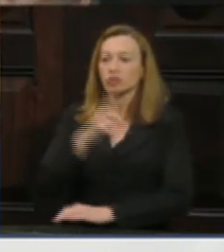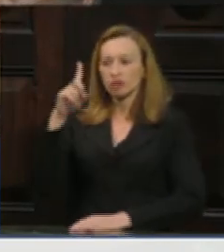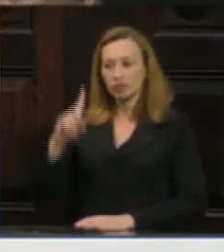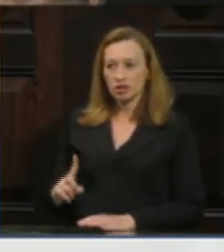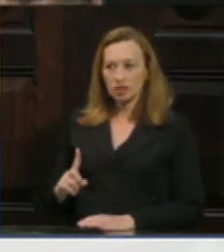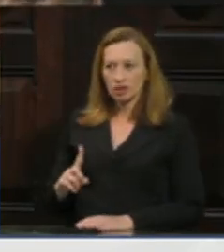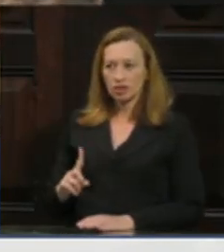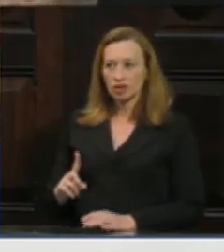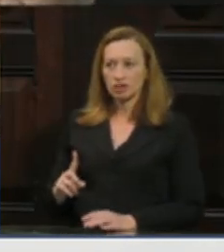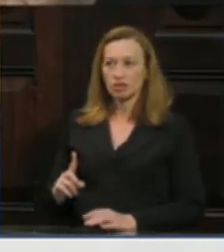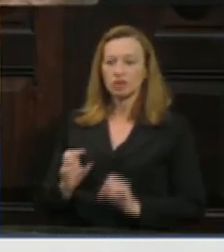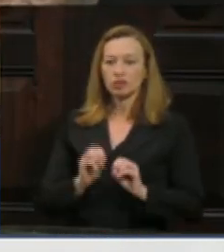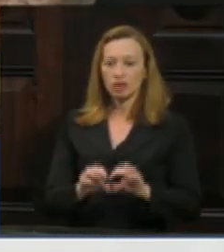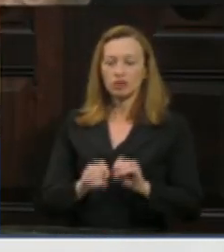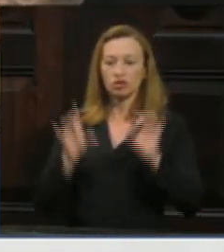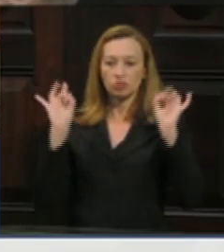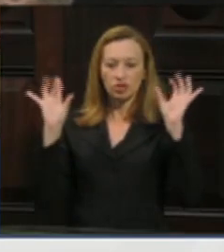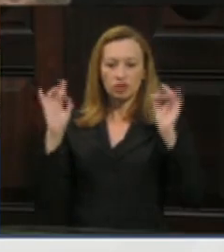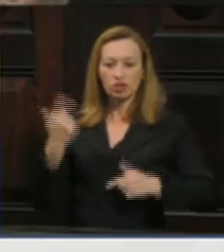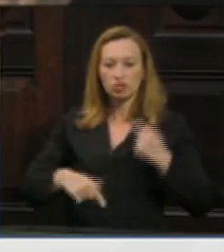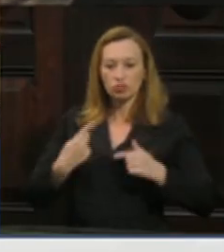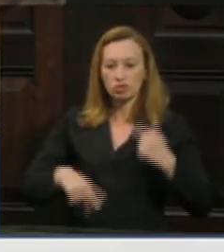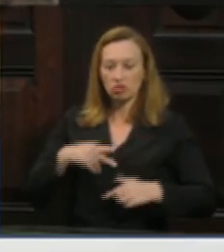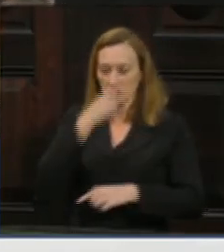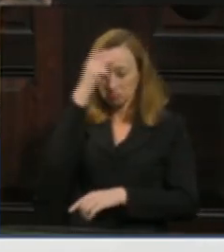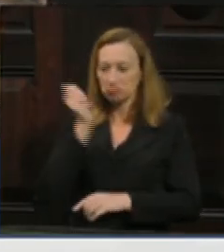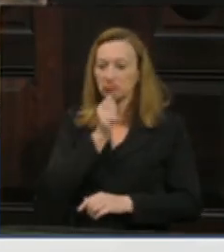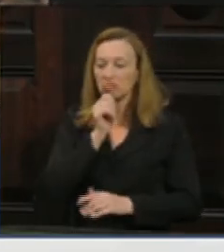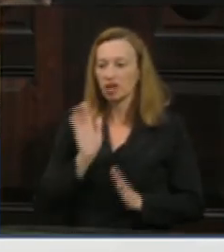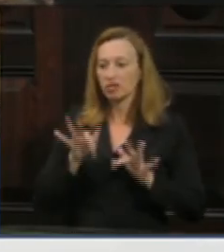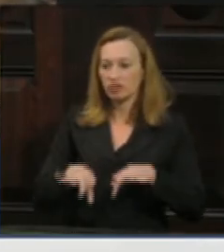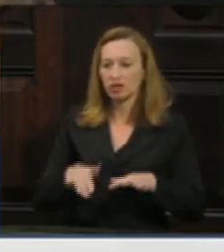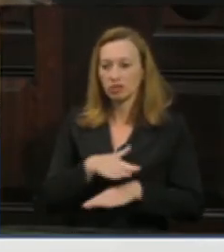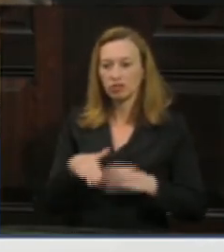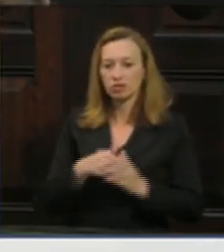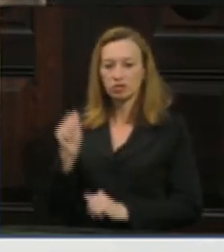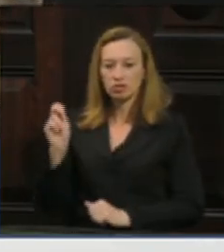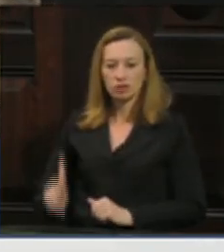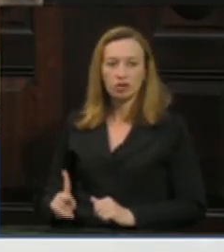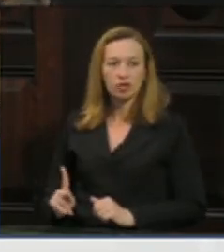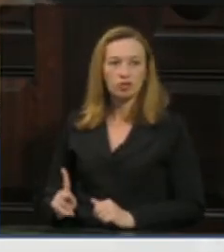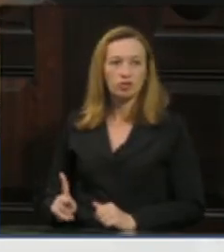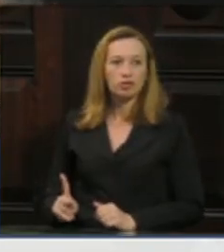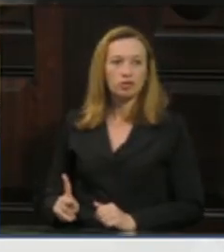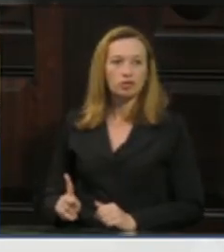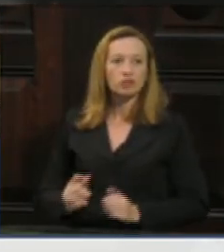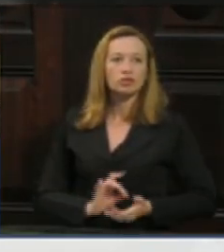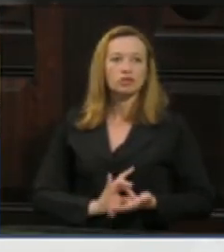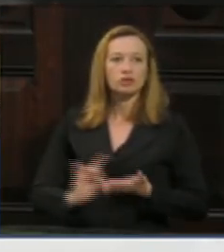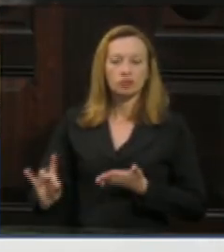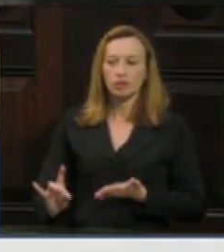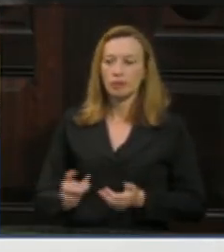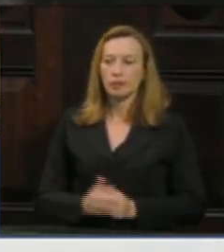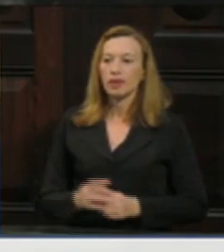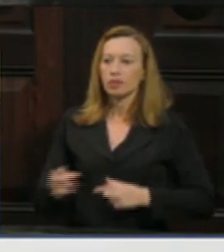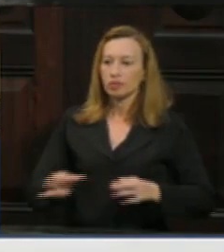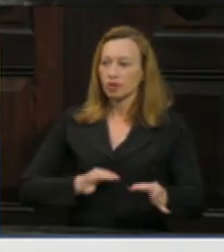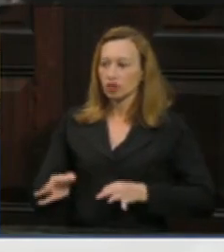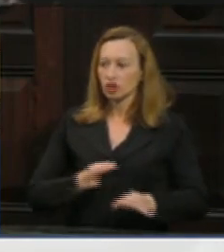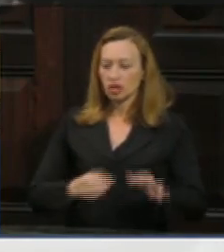de saúde e não compareceu. Ok. Melhoras para a deputada. Projeto de lei